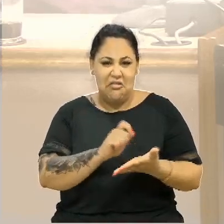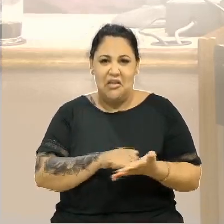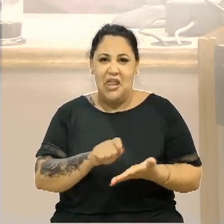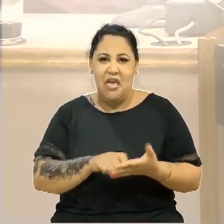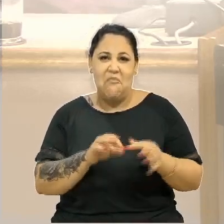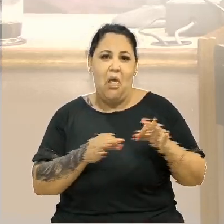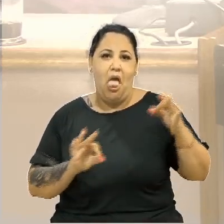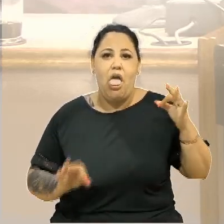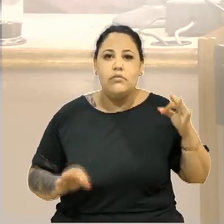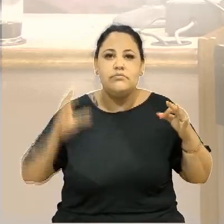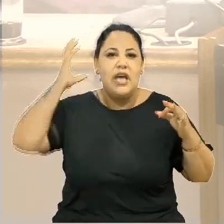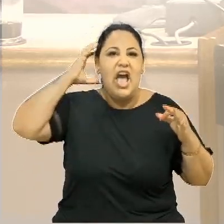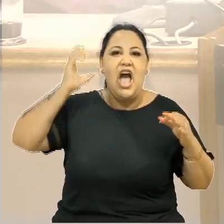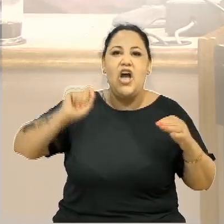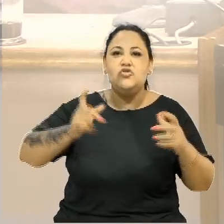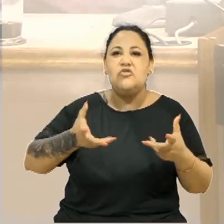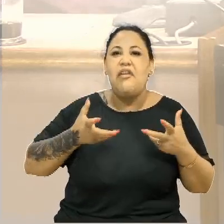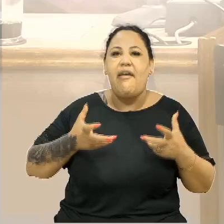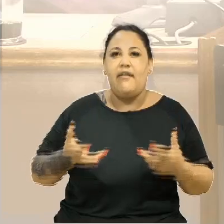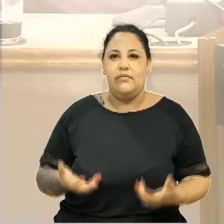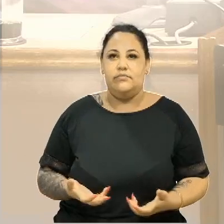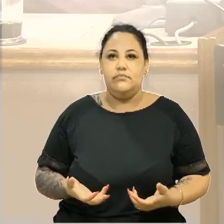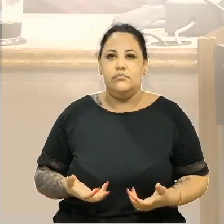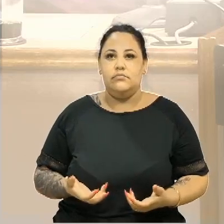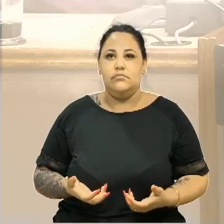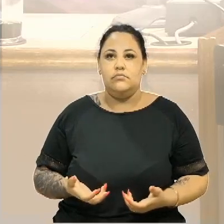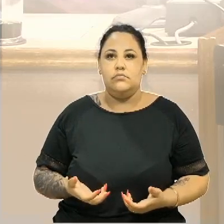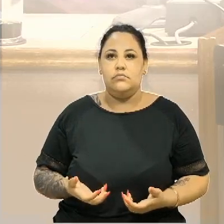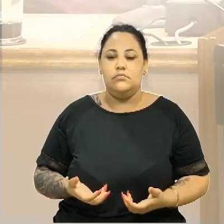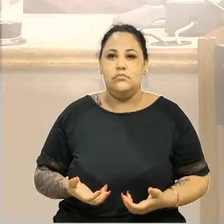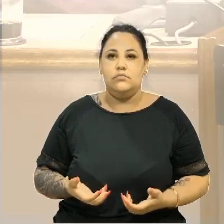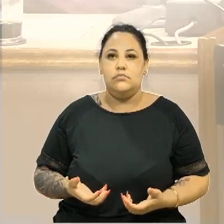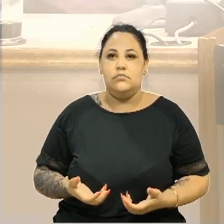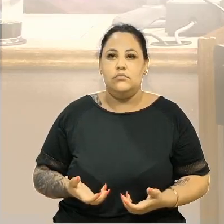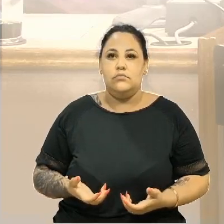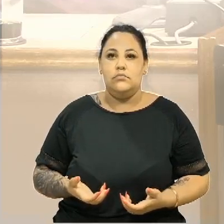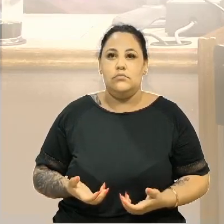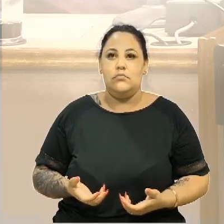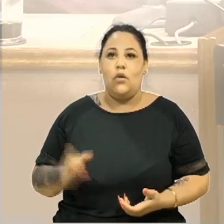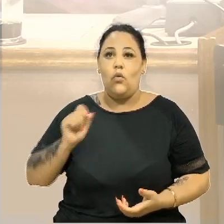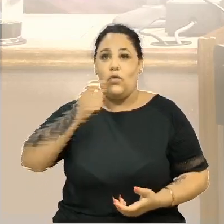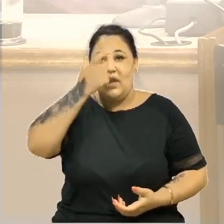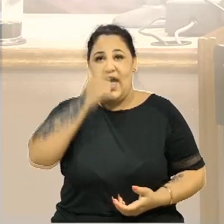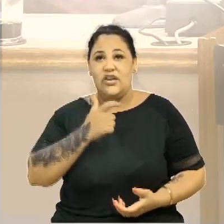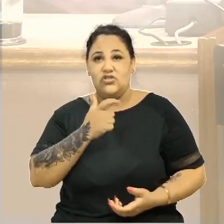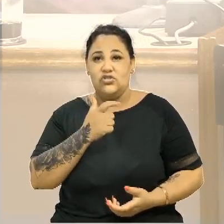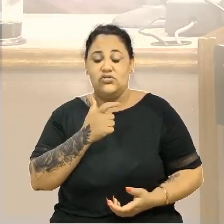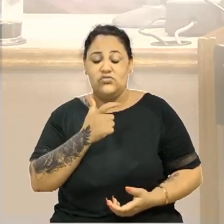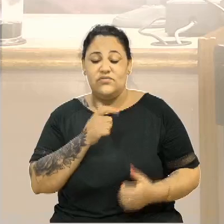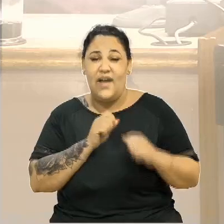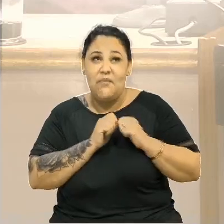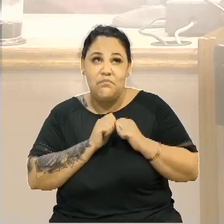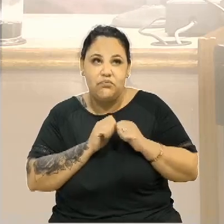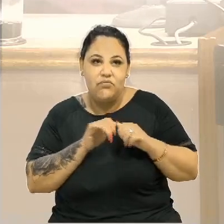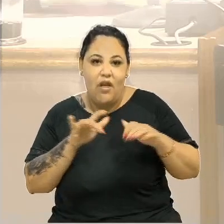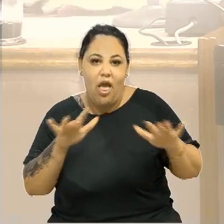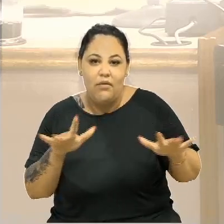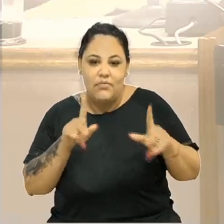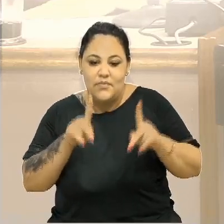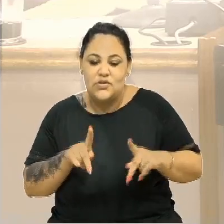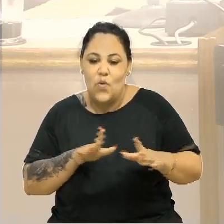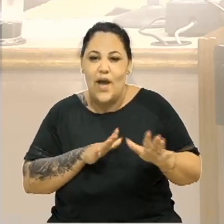querem. O que acham que vai dar polêmica para eles, para o pessoal